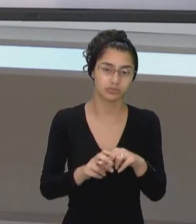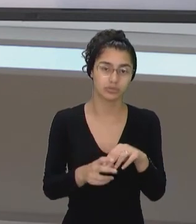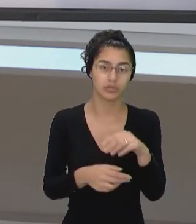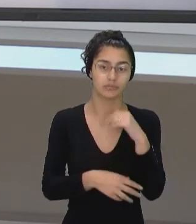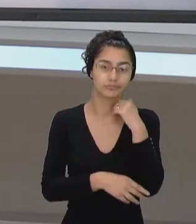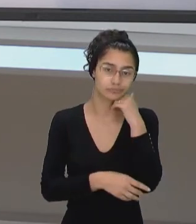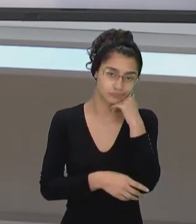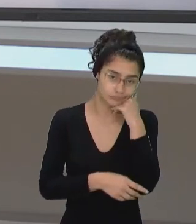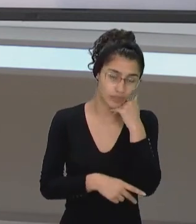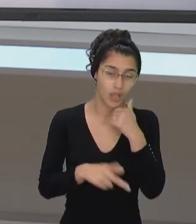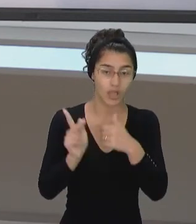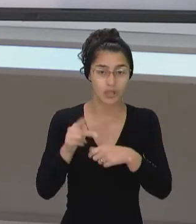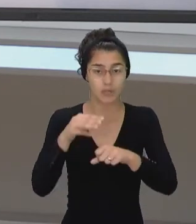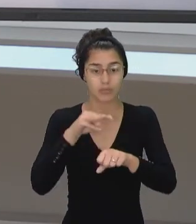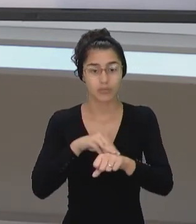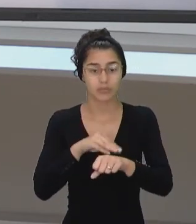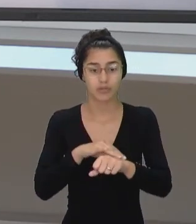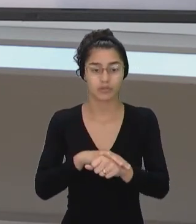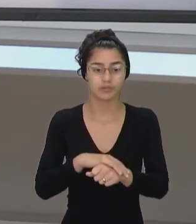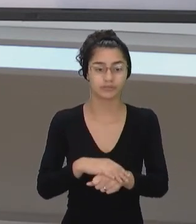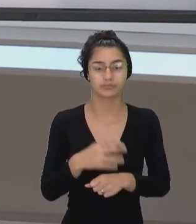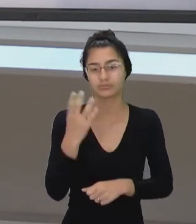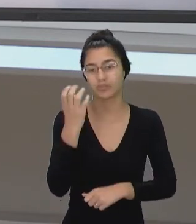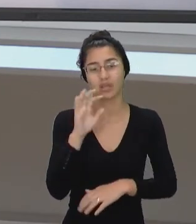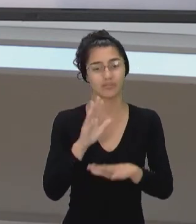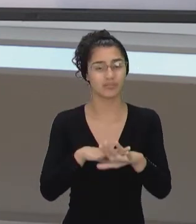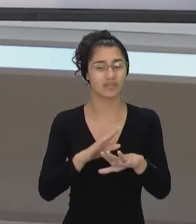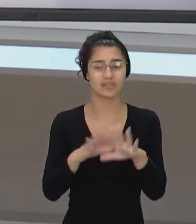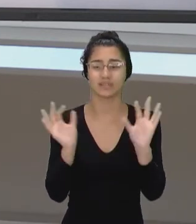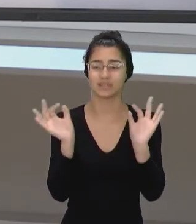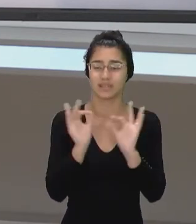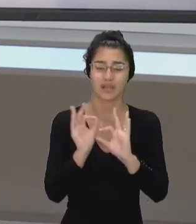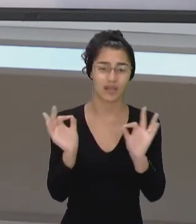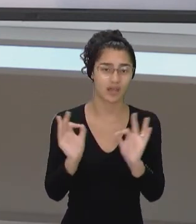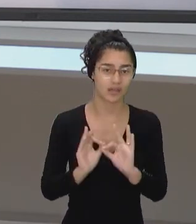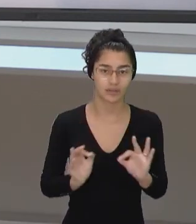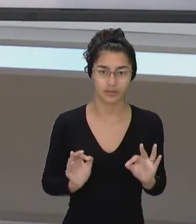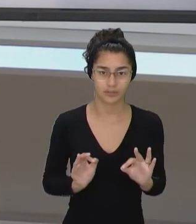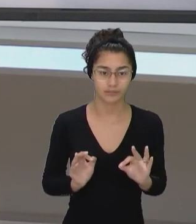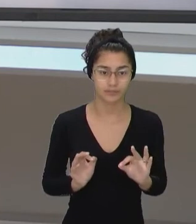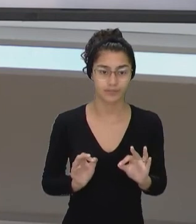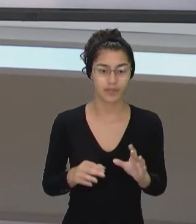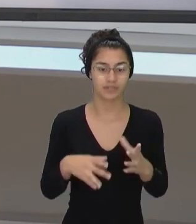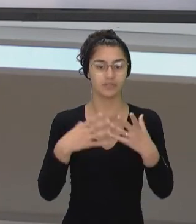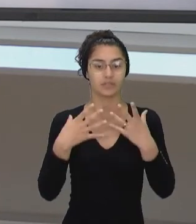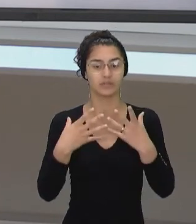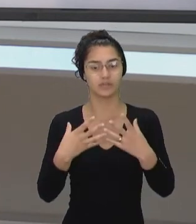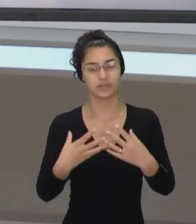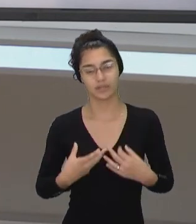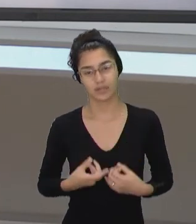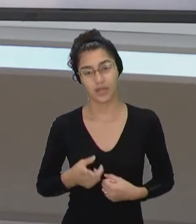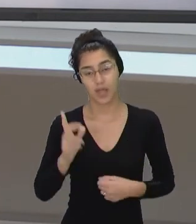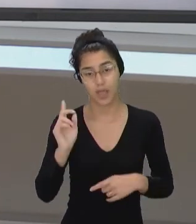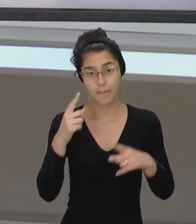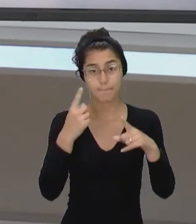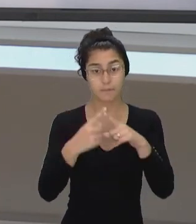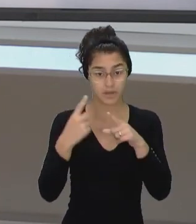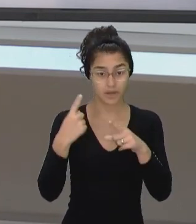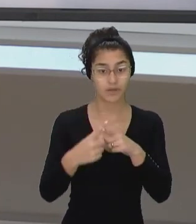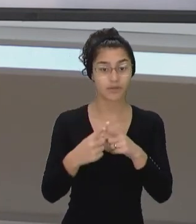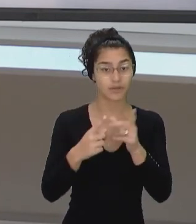ela está ali, né, naquele momento, olha, não quero fazer nada. Essa fraqueza é justamente por